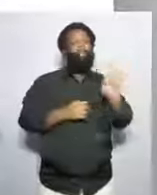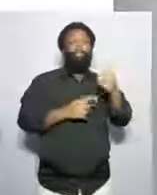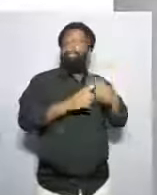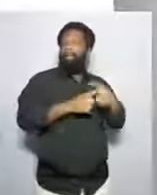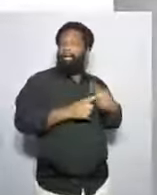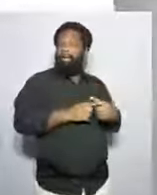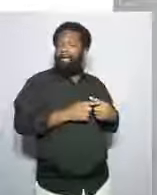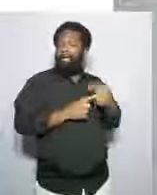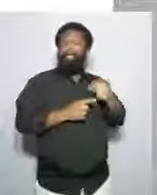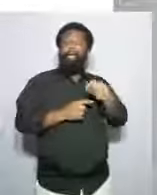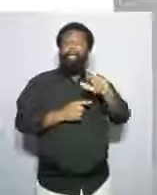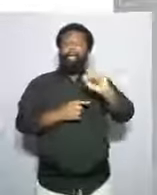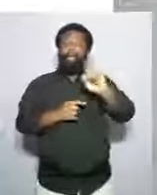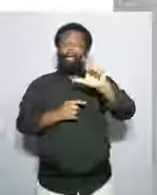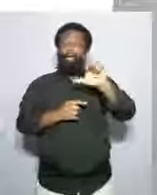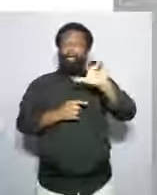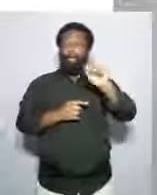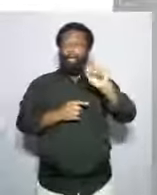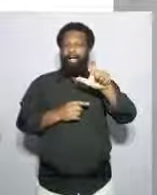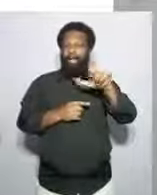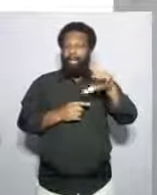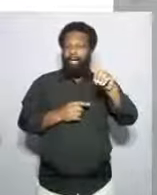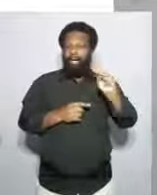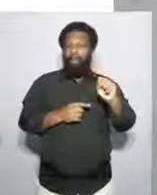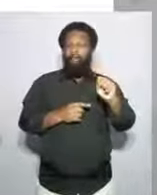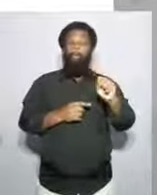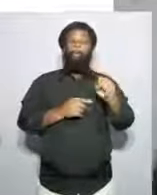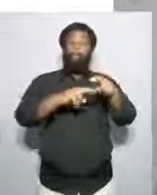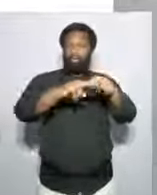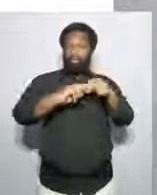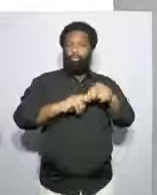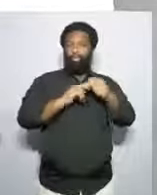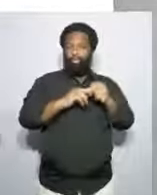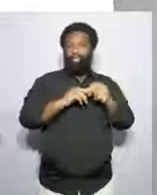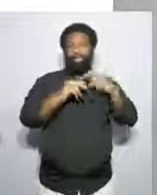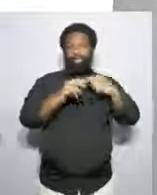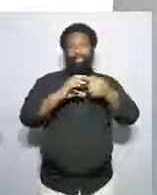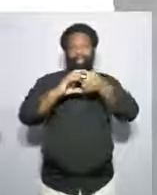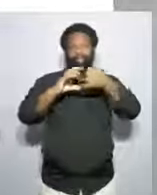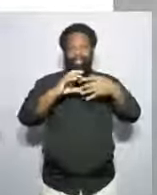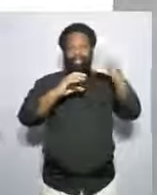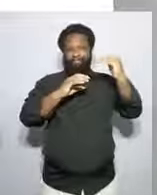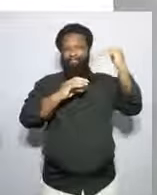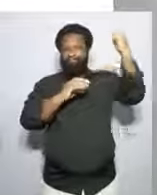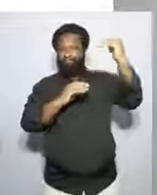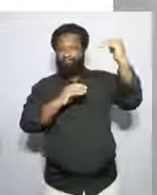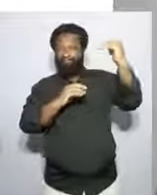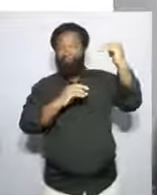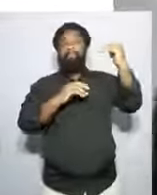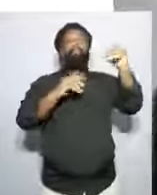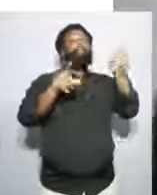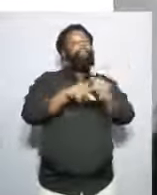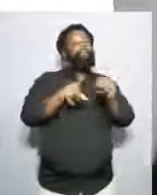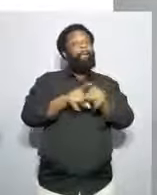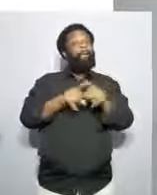quê? Alcalinos, por conta da mesma situação de cima. Então,